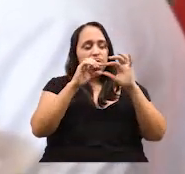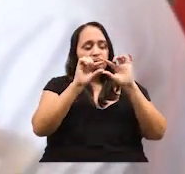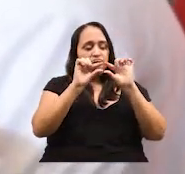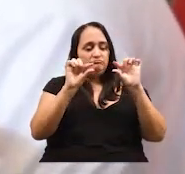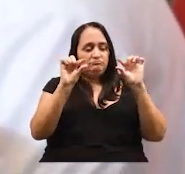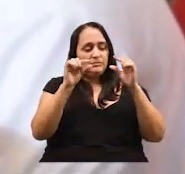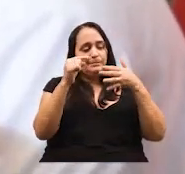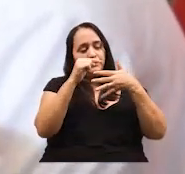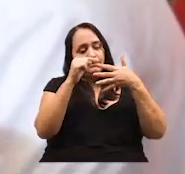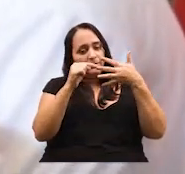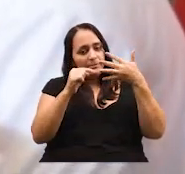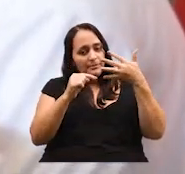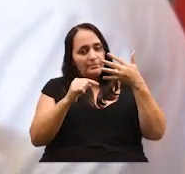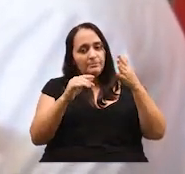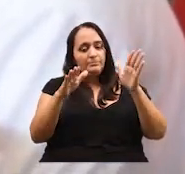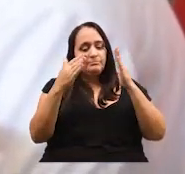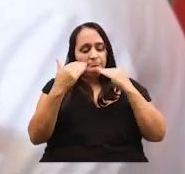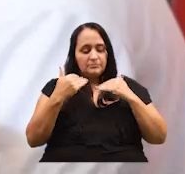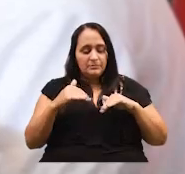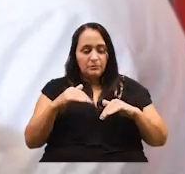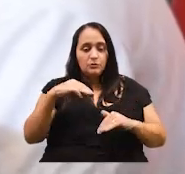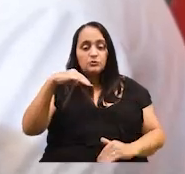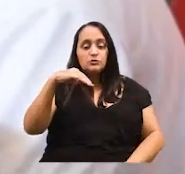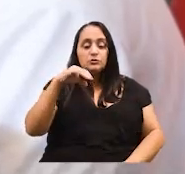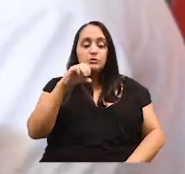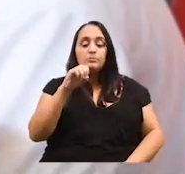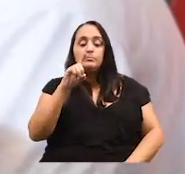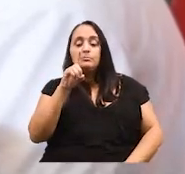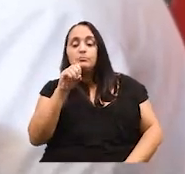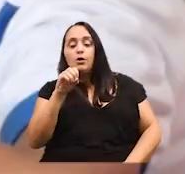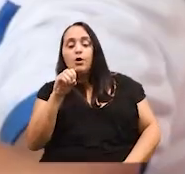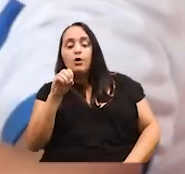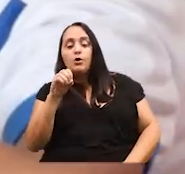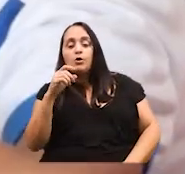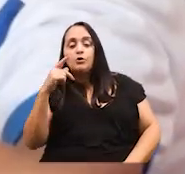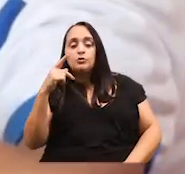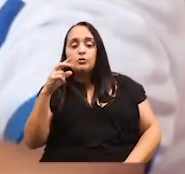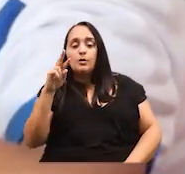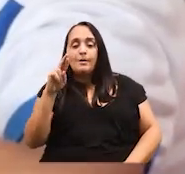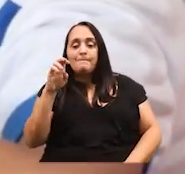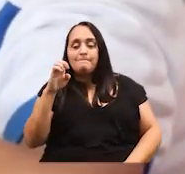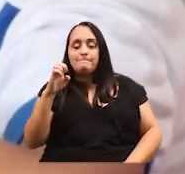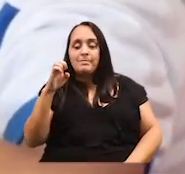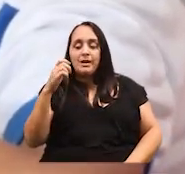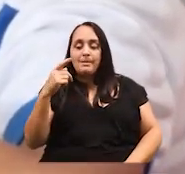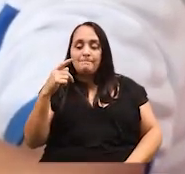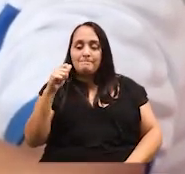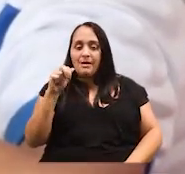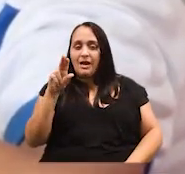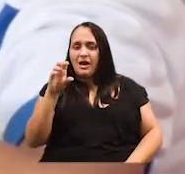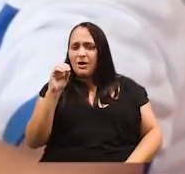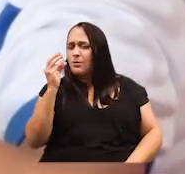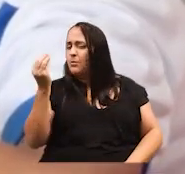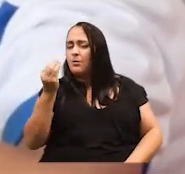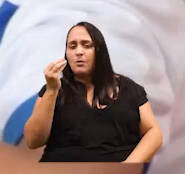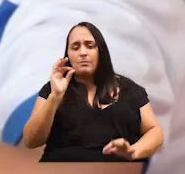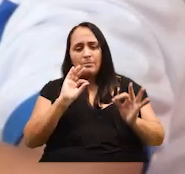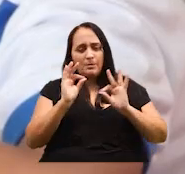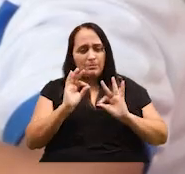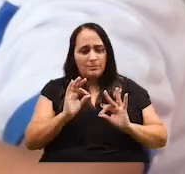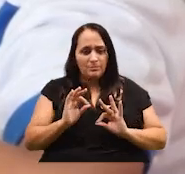de preparo. E é o que a gente vai fazer com os ingredientes para conseguir a receita. Nós estamos discutindo aqui sobre receita